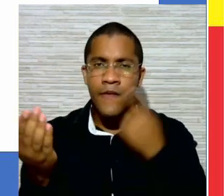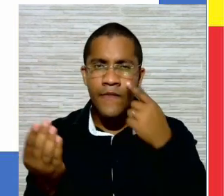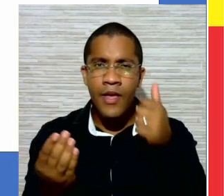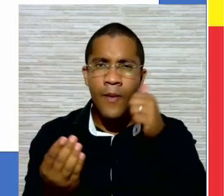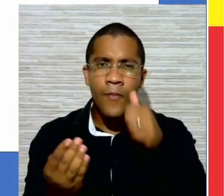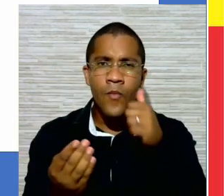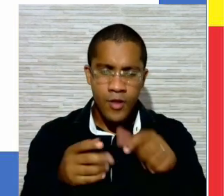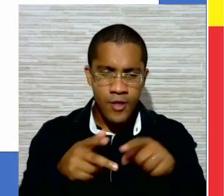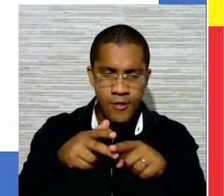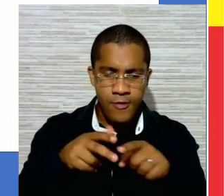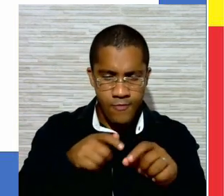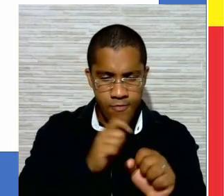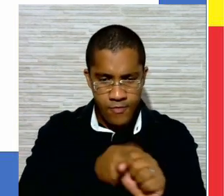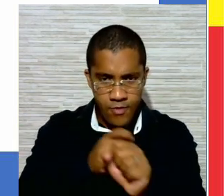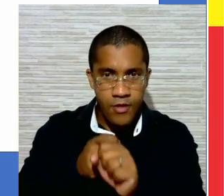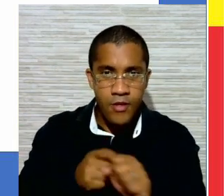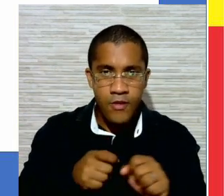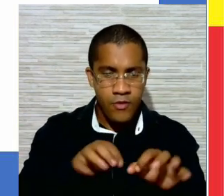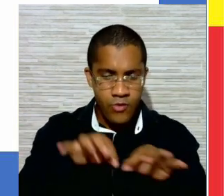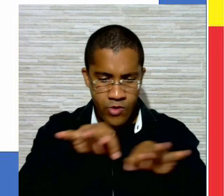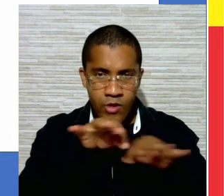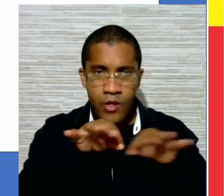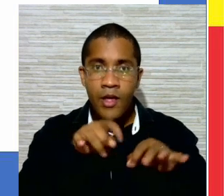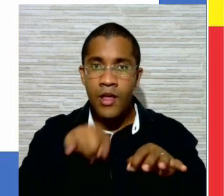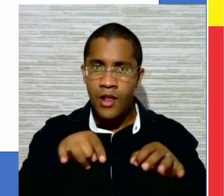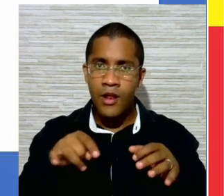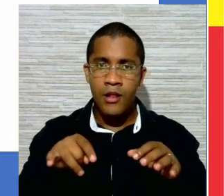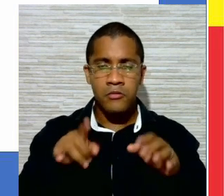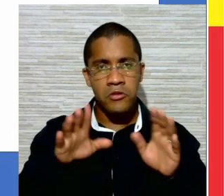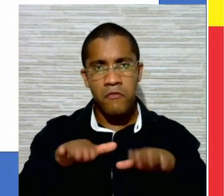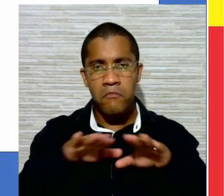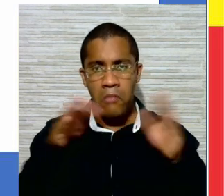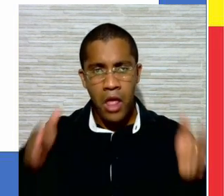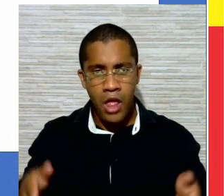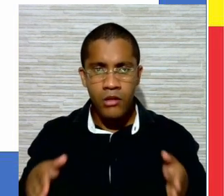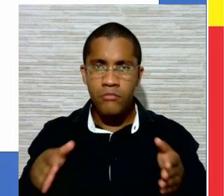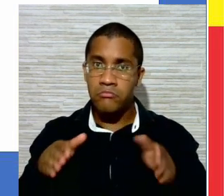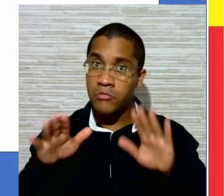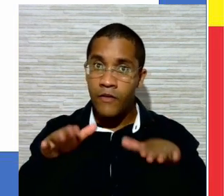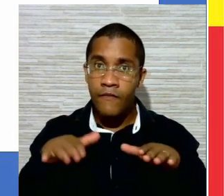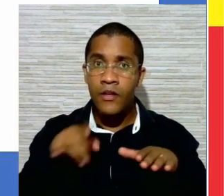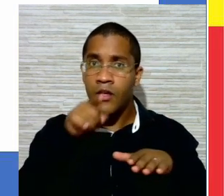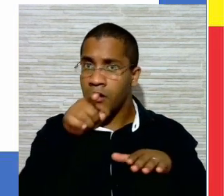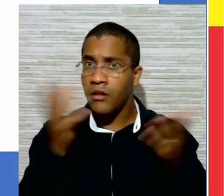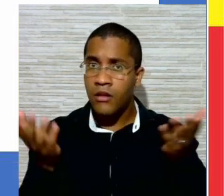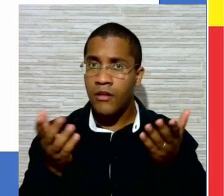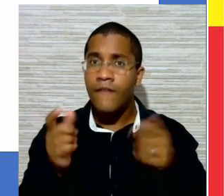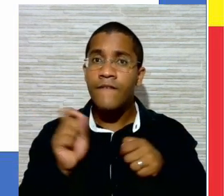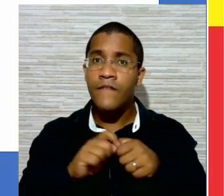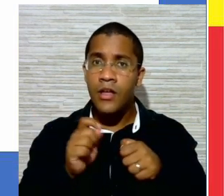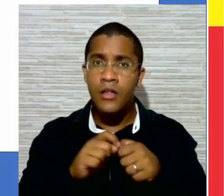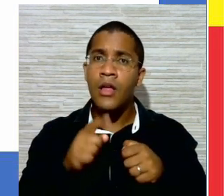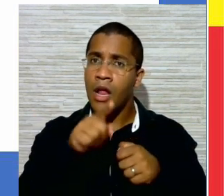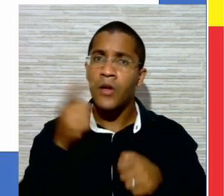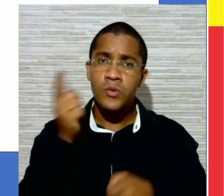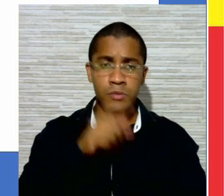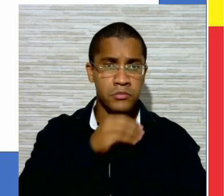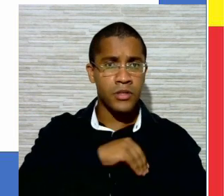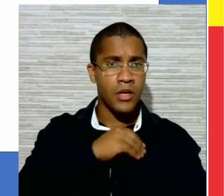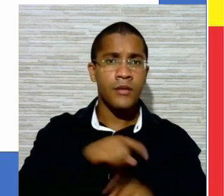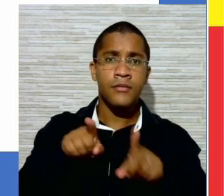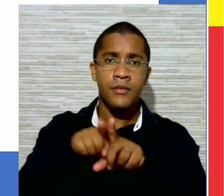Você vê uma mulher aí fabricando, né, algum tipo de móvel, algum tipo de peça. Isso faz com que ela tenha uma renda, tá? Assim